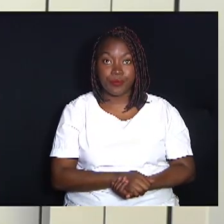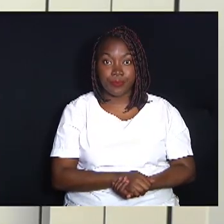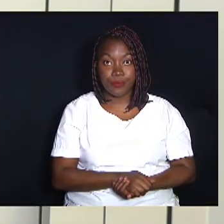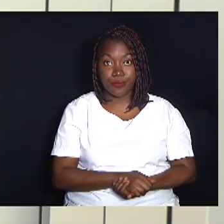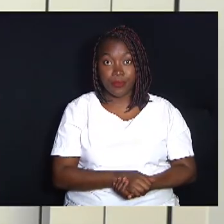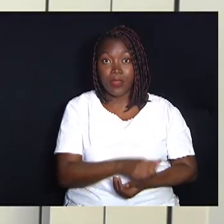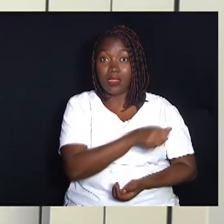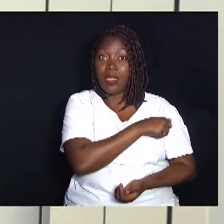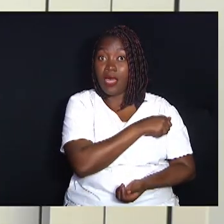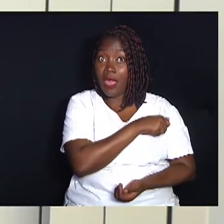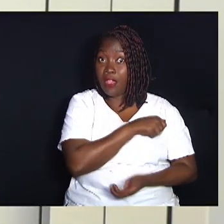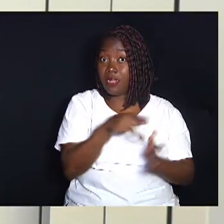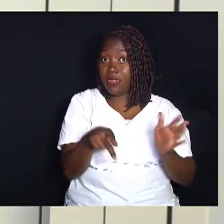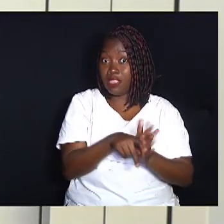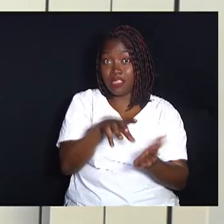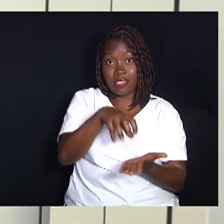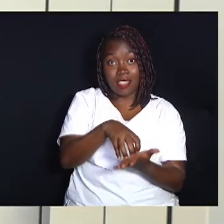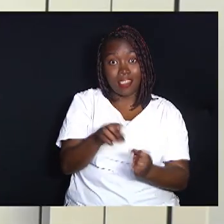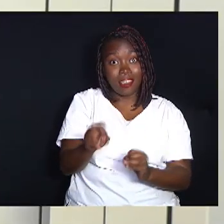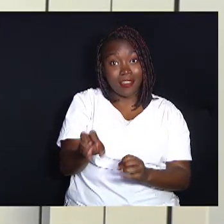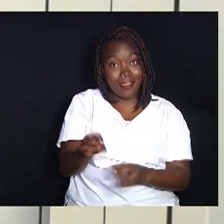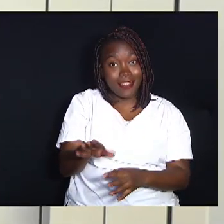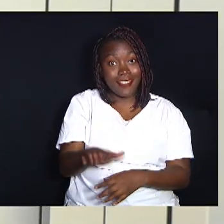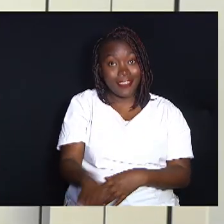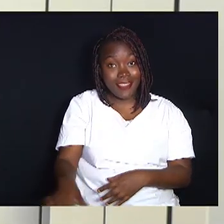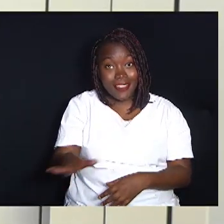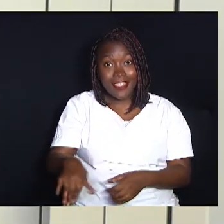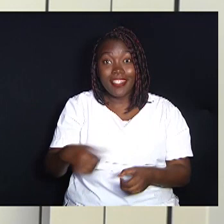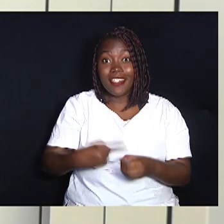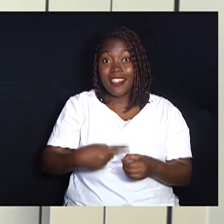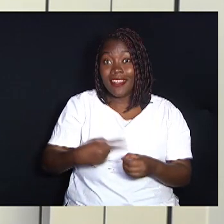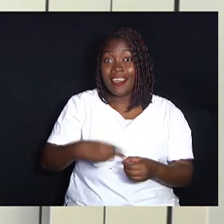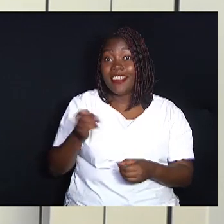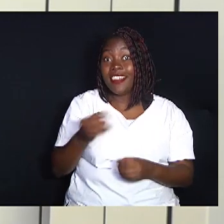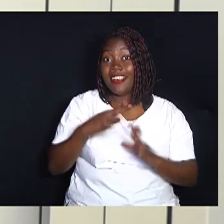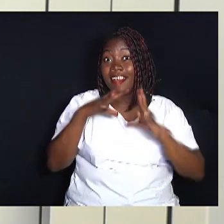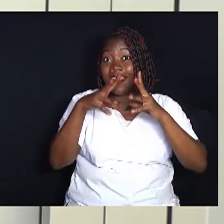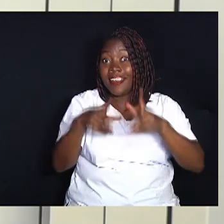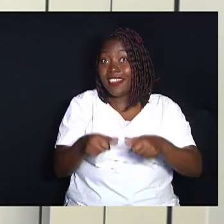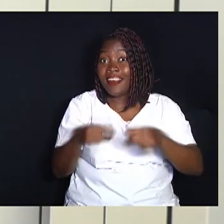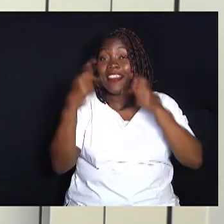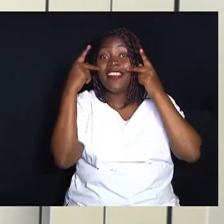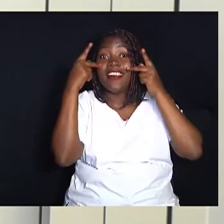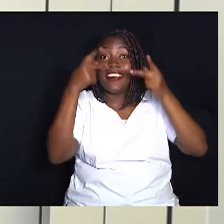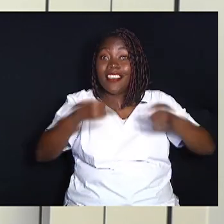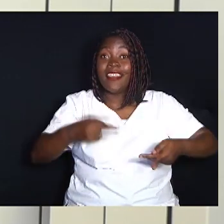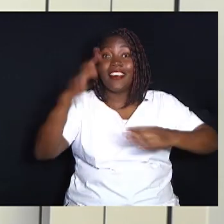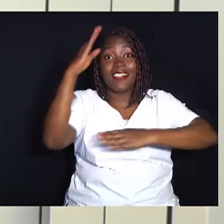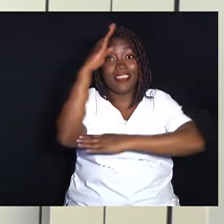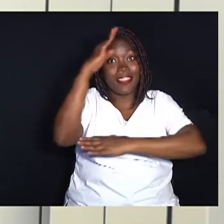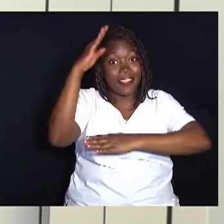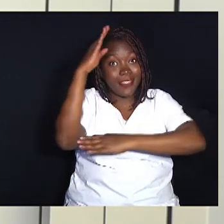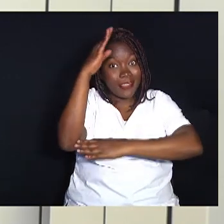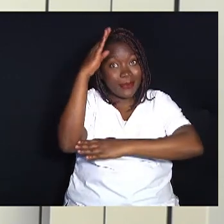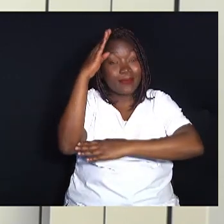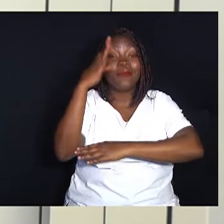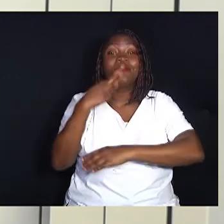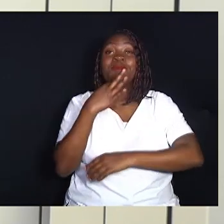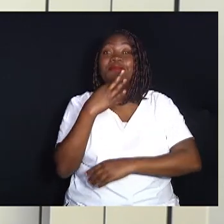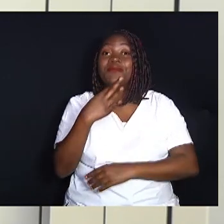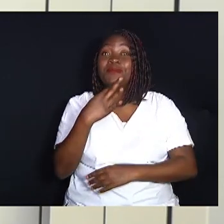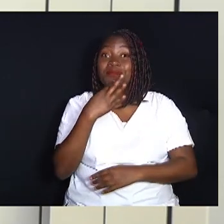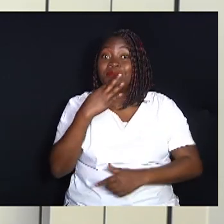Alunos do Centro de Educação Infantil do bairro Novo Mundo visitaram a Câmara Municipal e conheceram